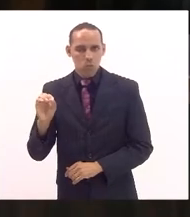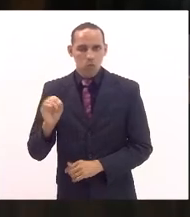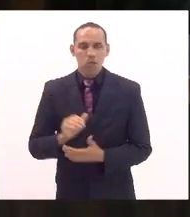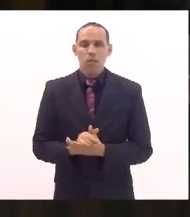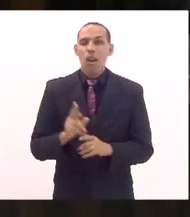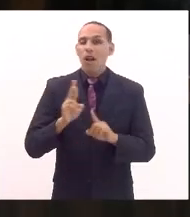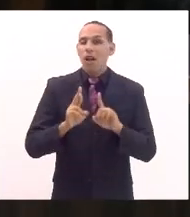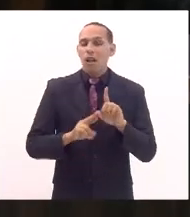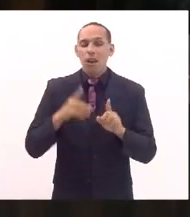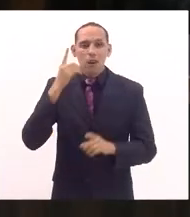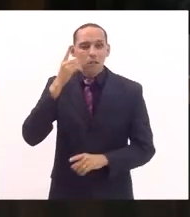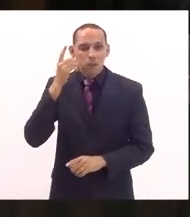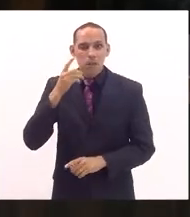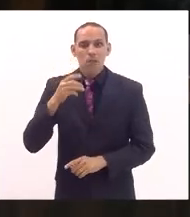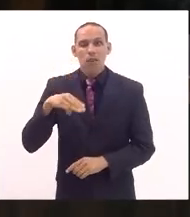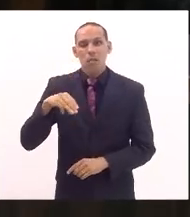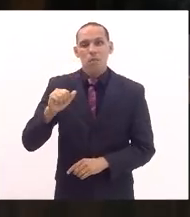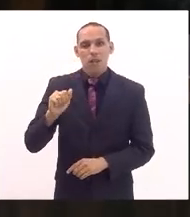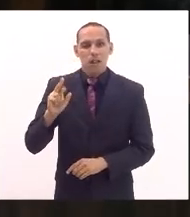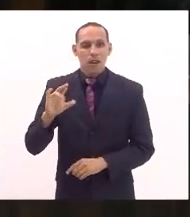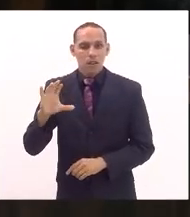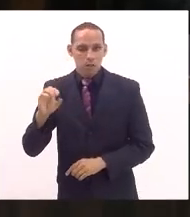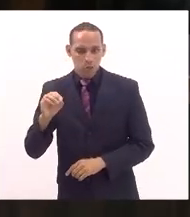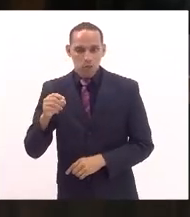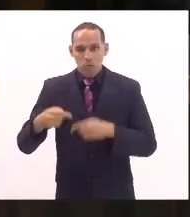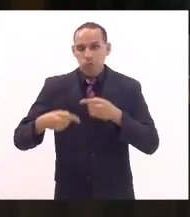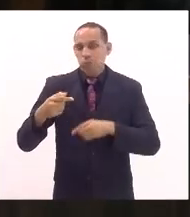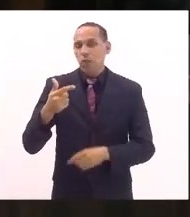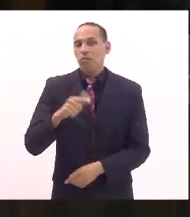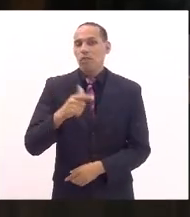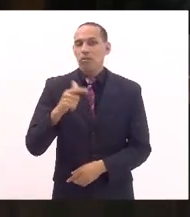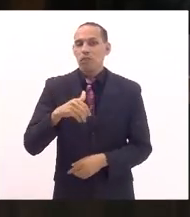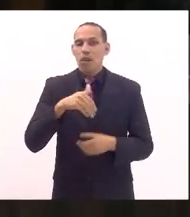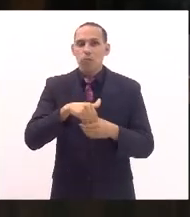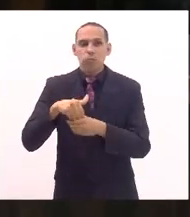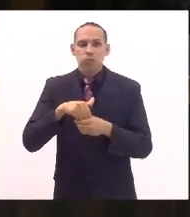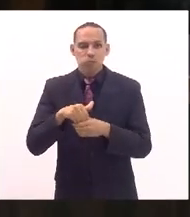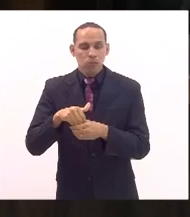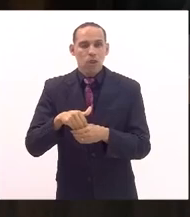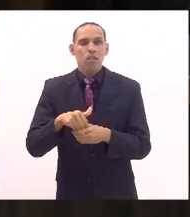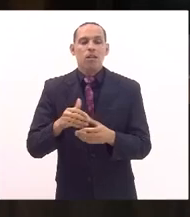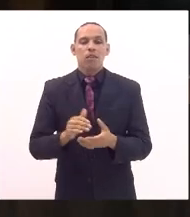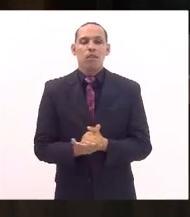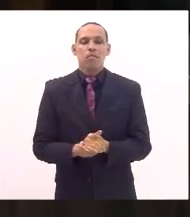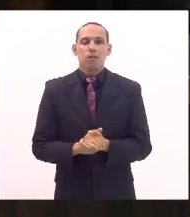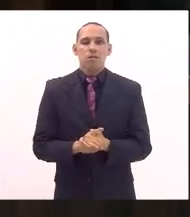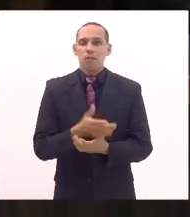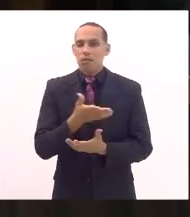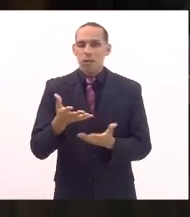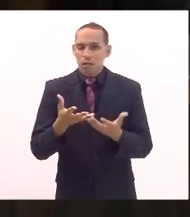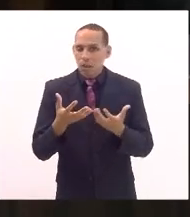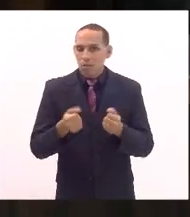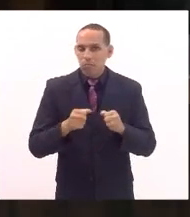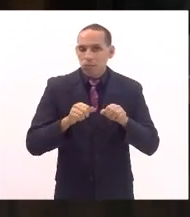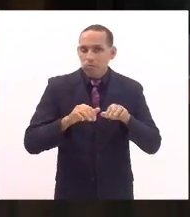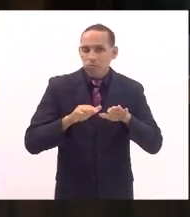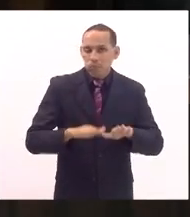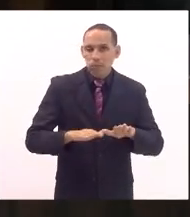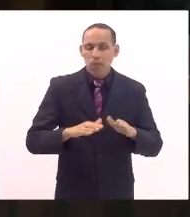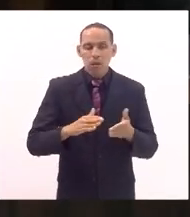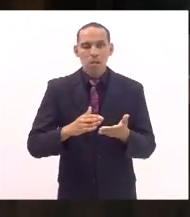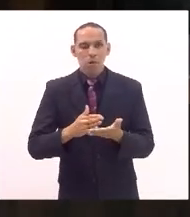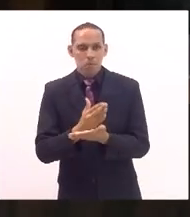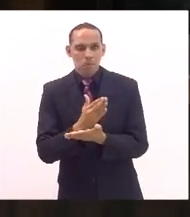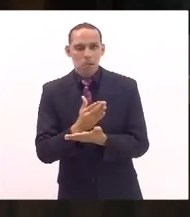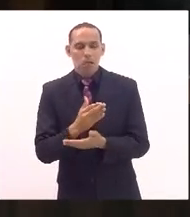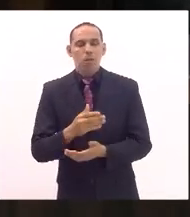relator Deputado Márcio canela a gente construção não havendo Quem Queira discutir encerrada a discussão e votação seu de que aprovam permaneçam Como estão